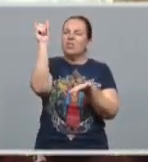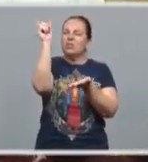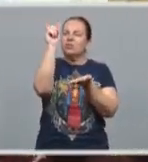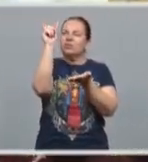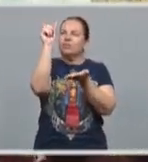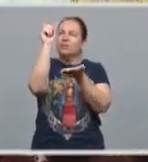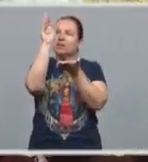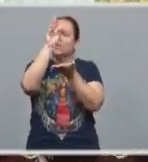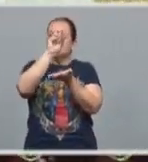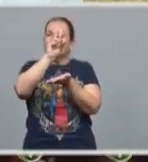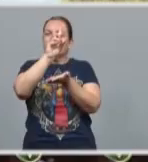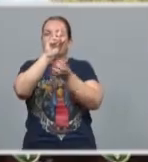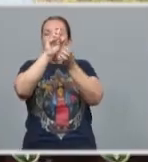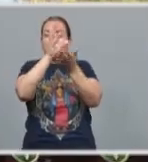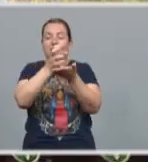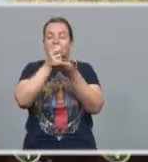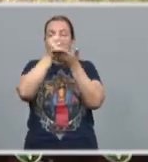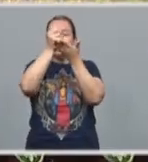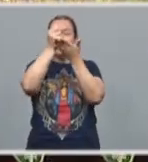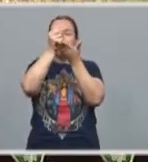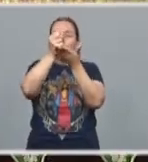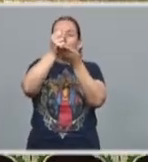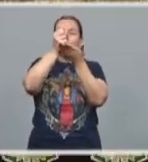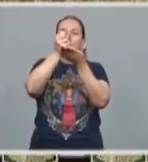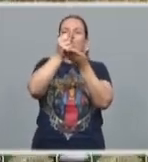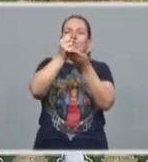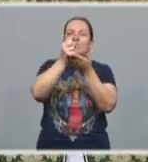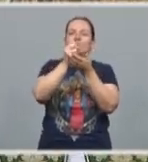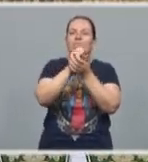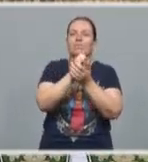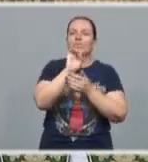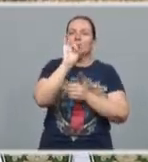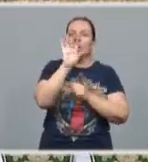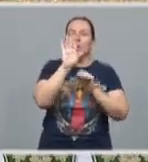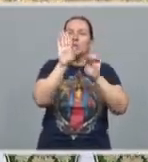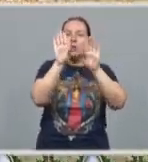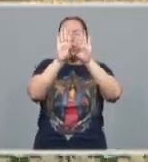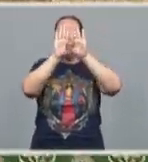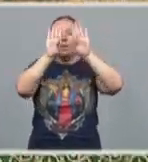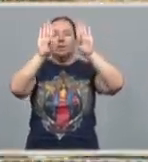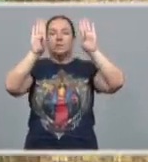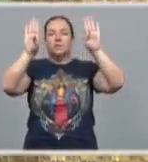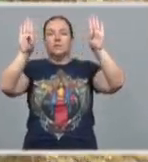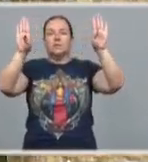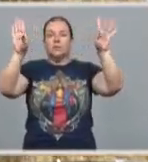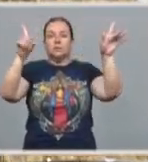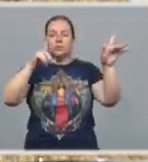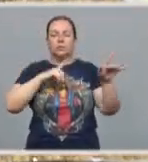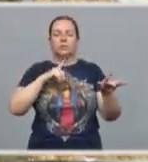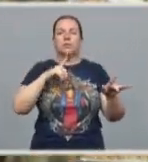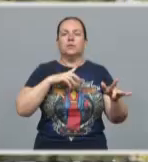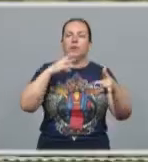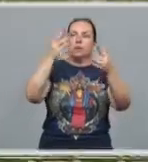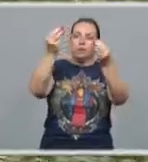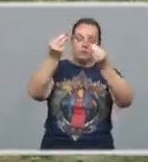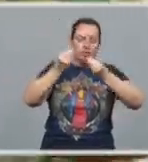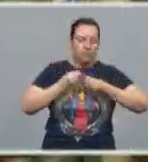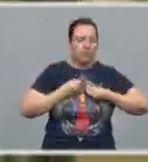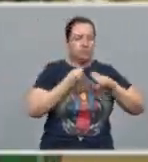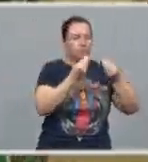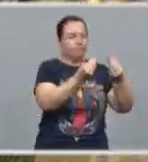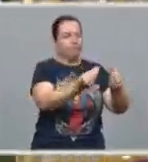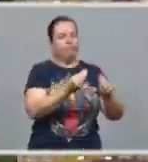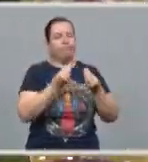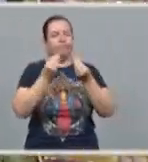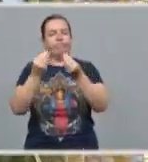Palavra de salvação. Somente o céu tem.